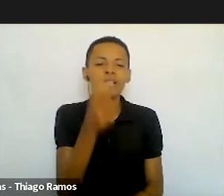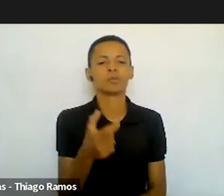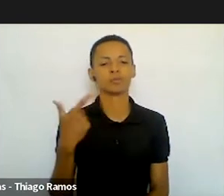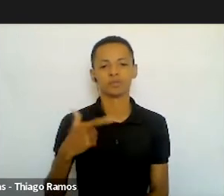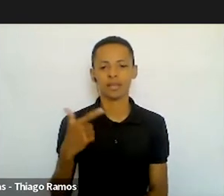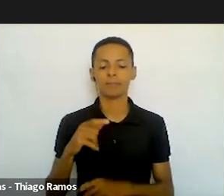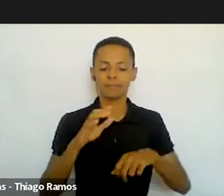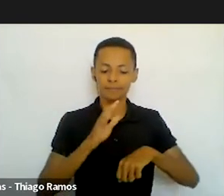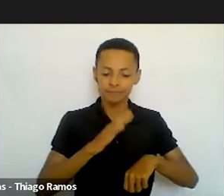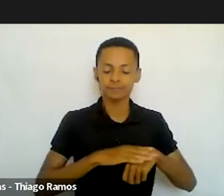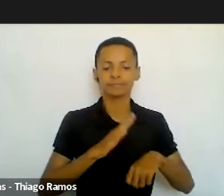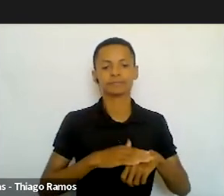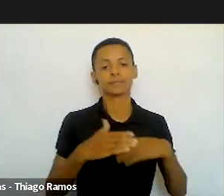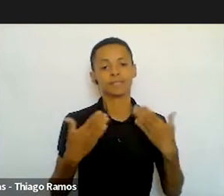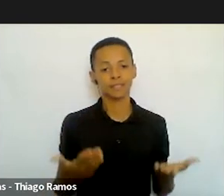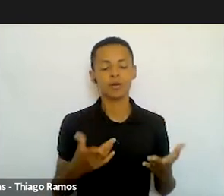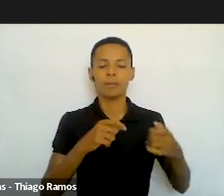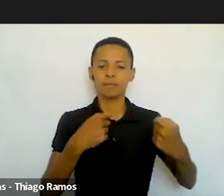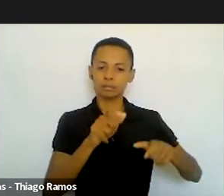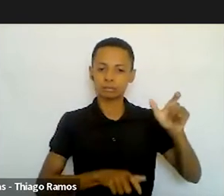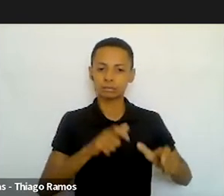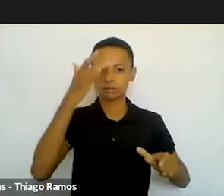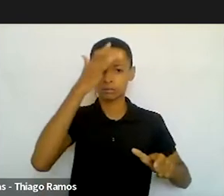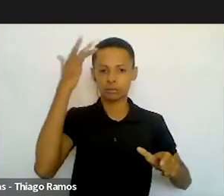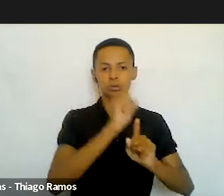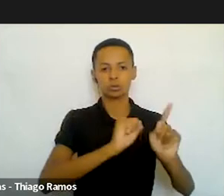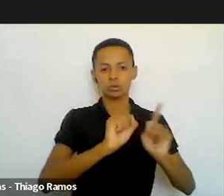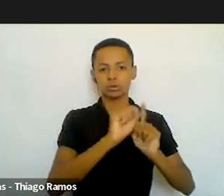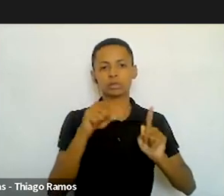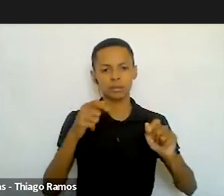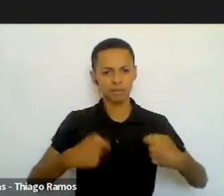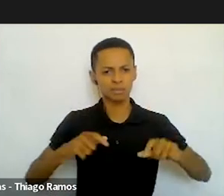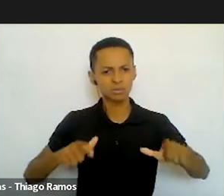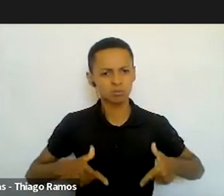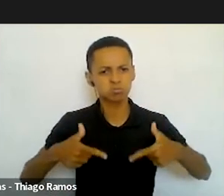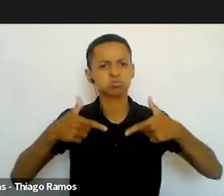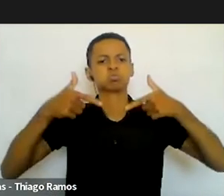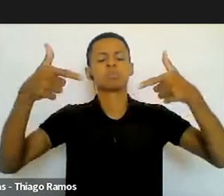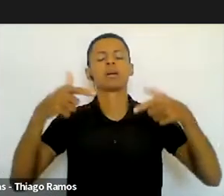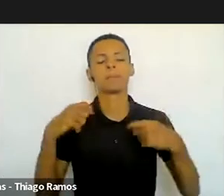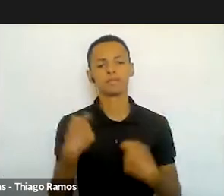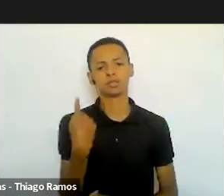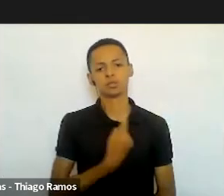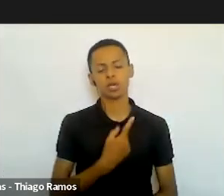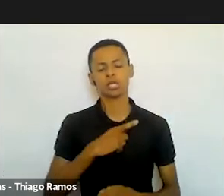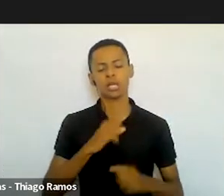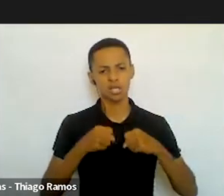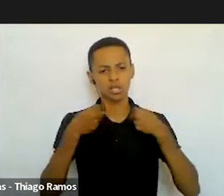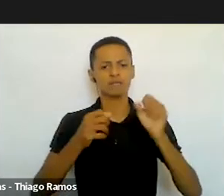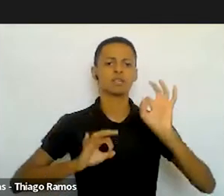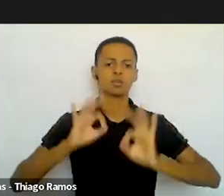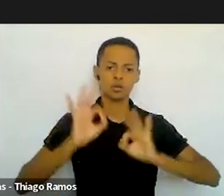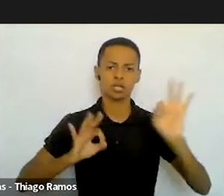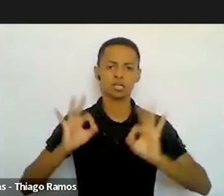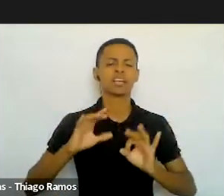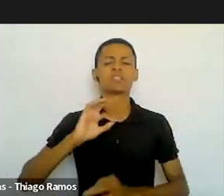esse levante, esse diálogo. Somos nós que devemos construir e defender esse território e não ficar a política